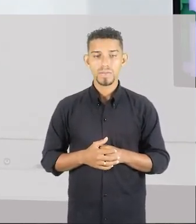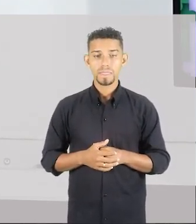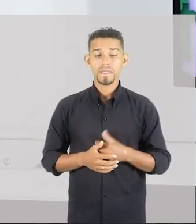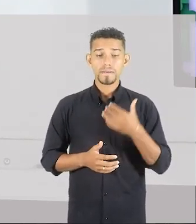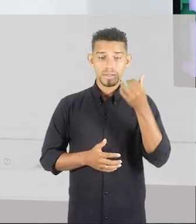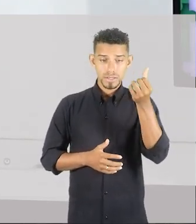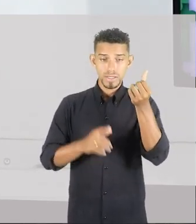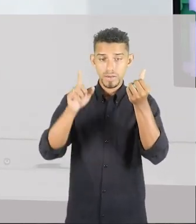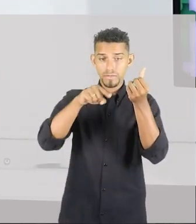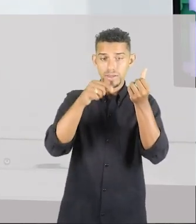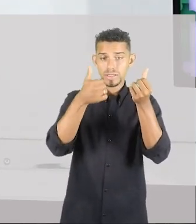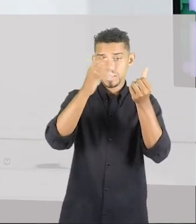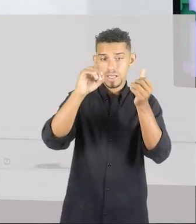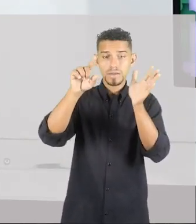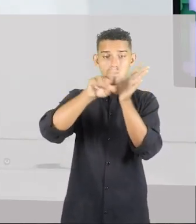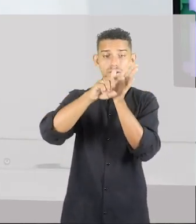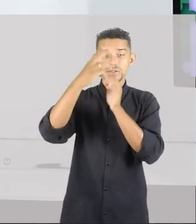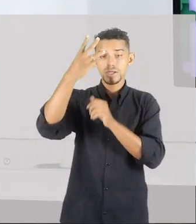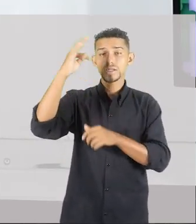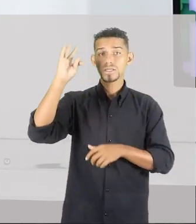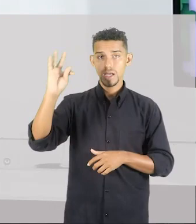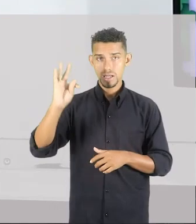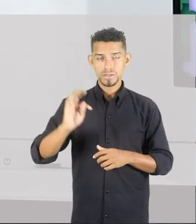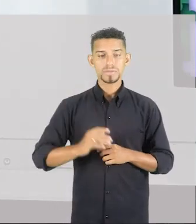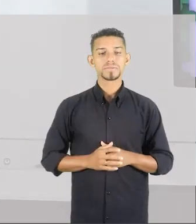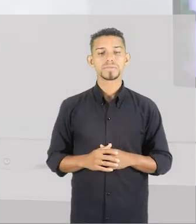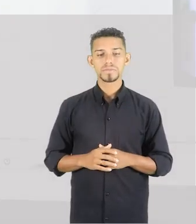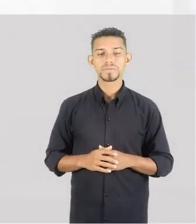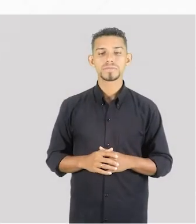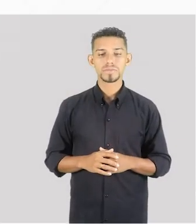elevado a menos 3 teslas.